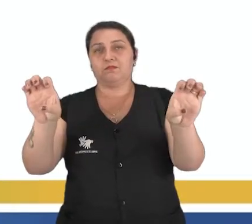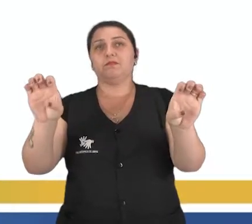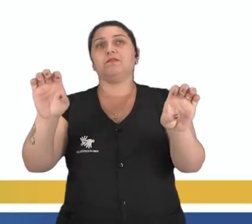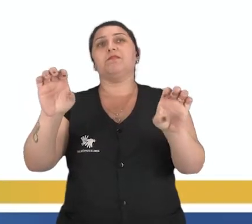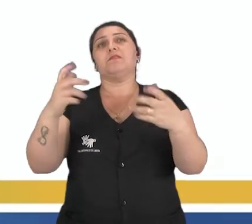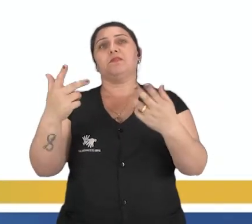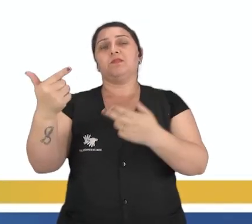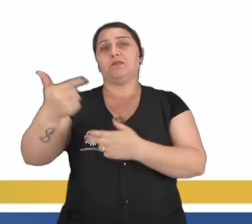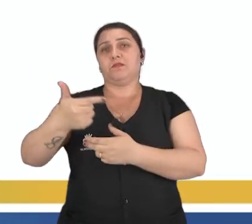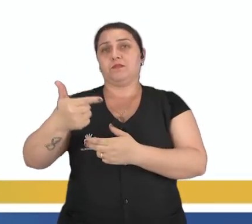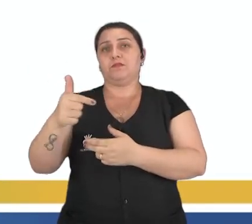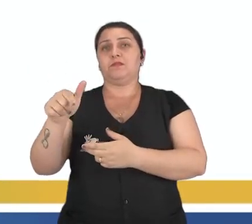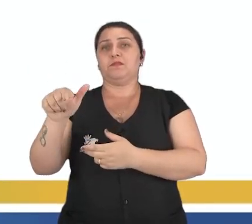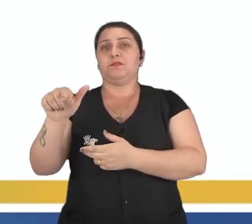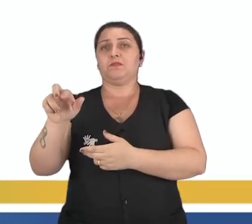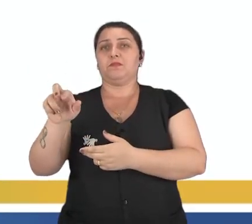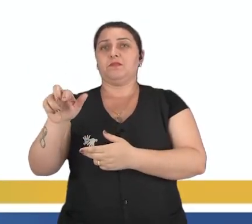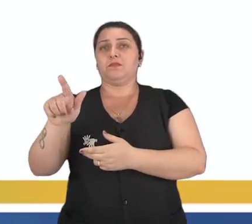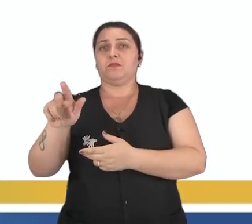segundo grau.